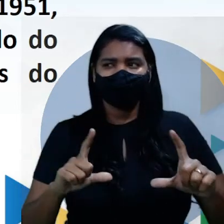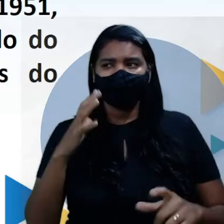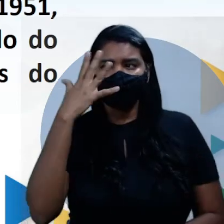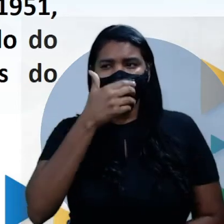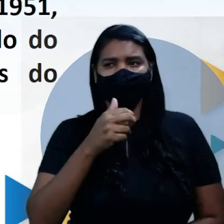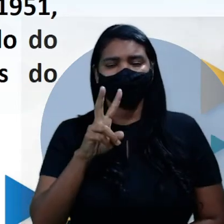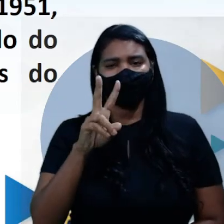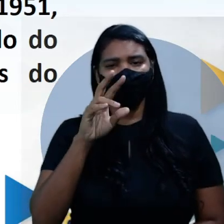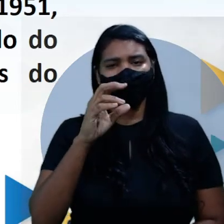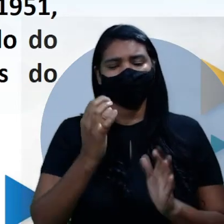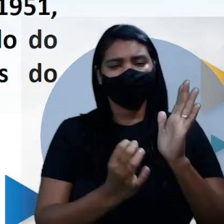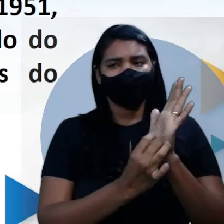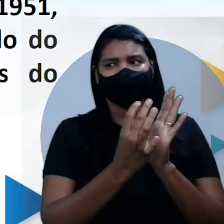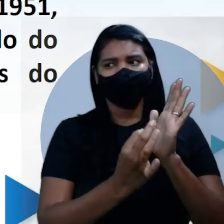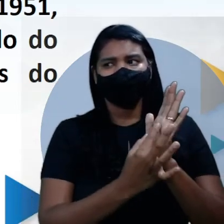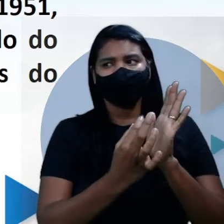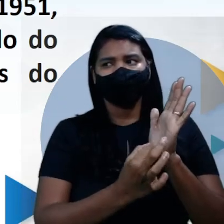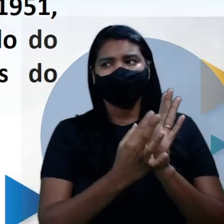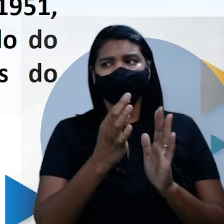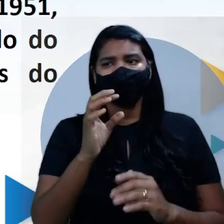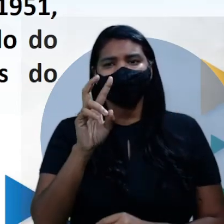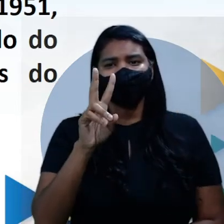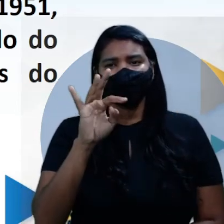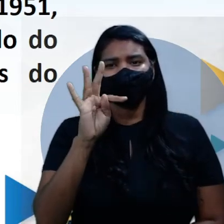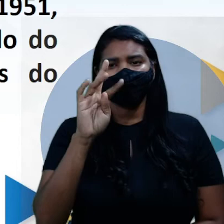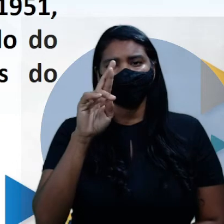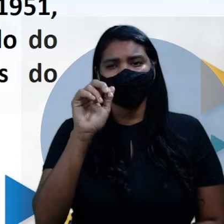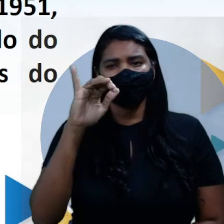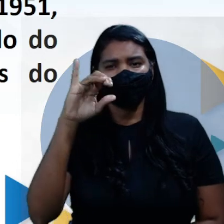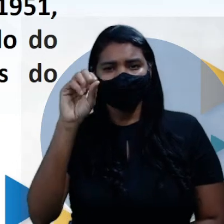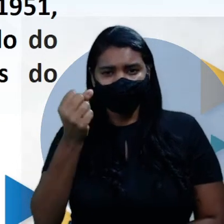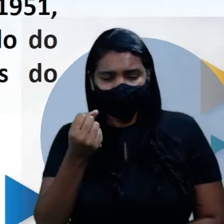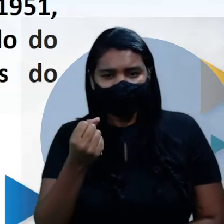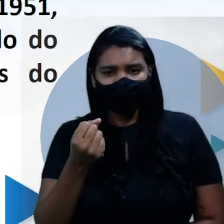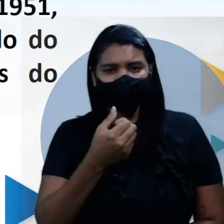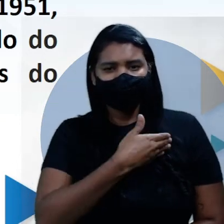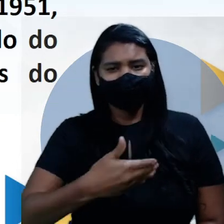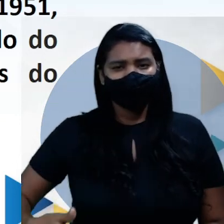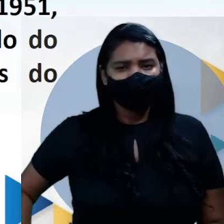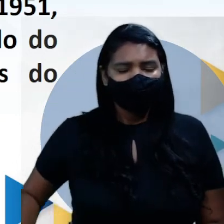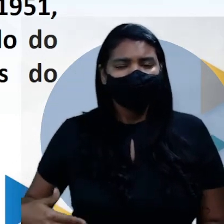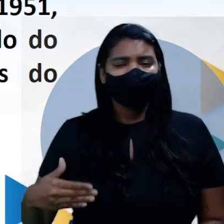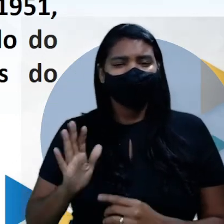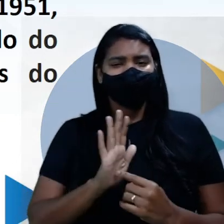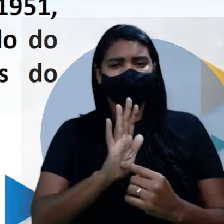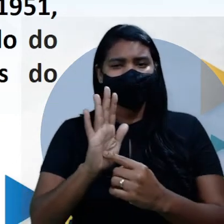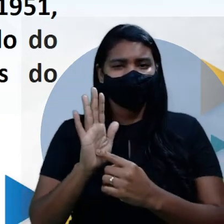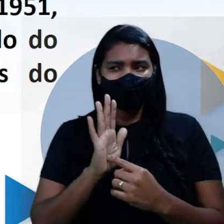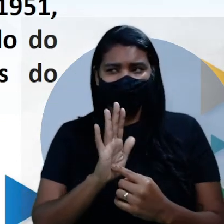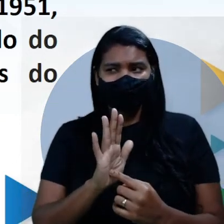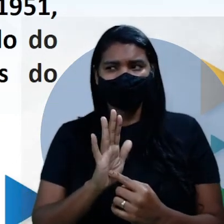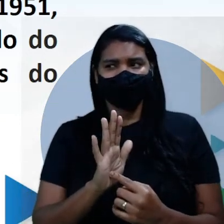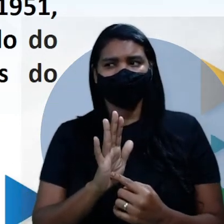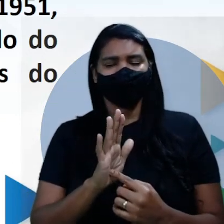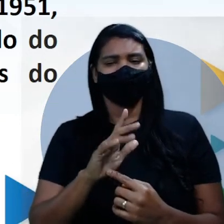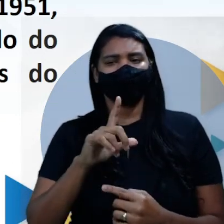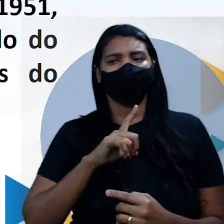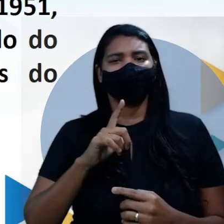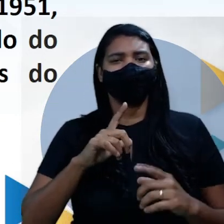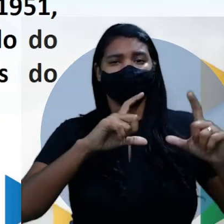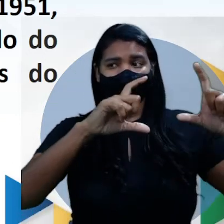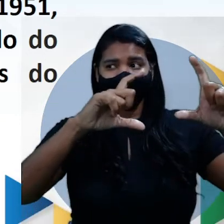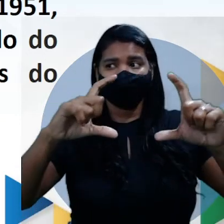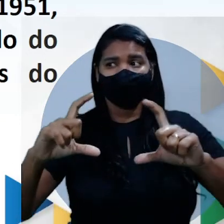lindos. Existe um projeto do governo, né, que a gente vai falar no final, que leva os alunos para conhecer e mostra que tem os vitrais lá que